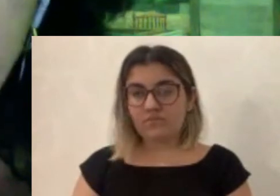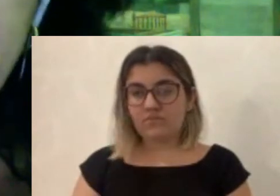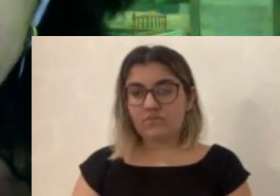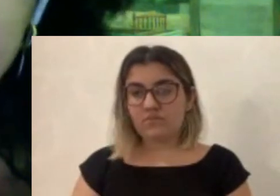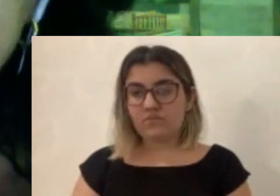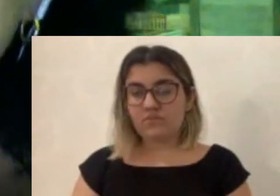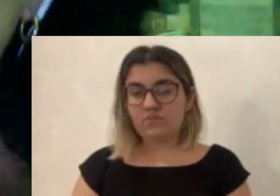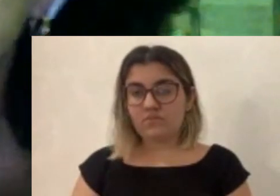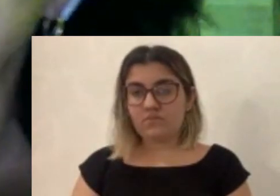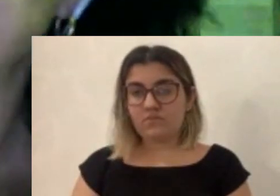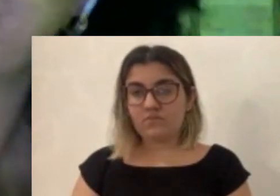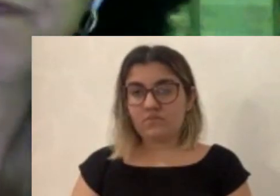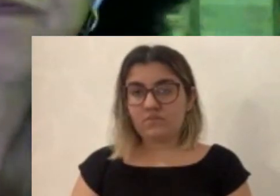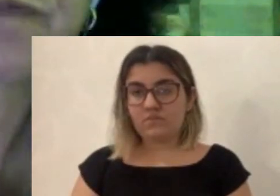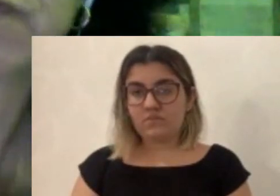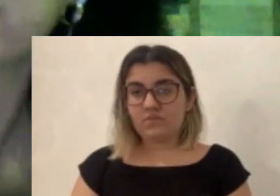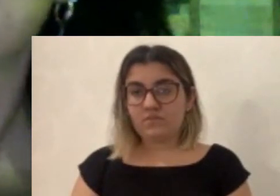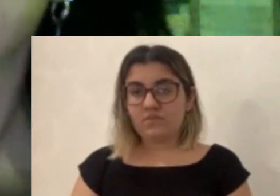Alguém gostaria de falar?